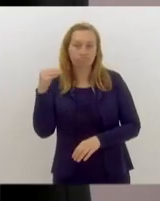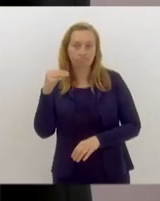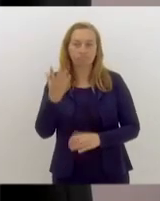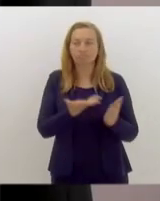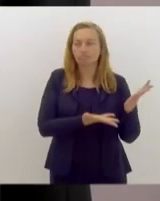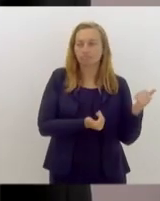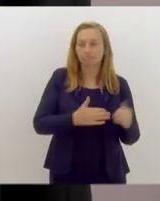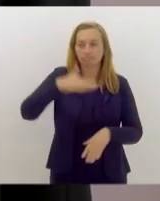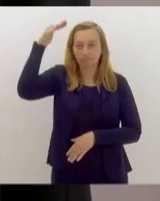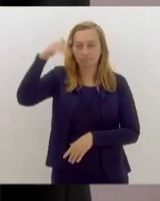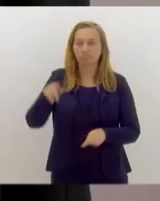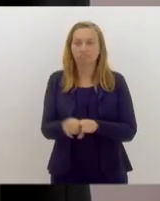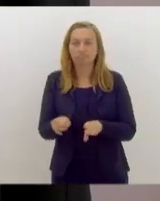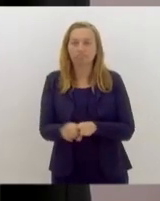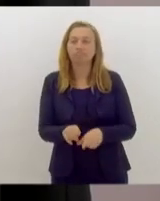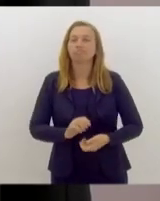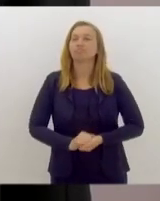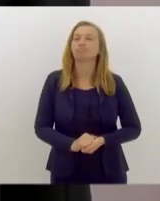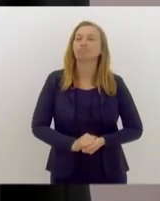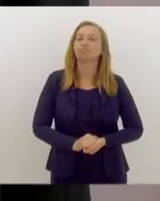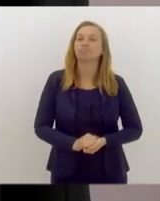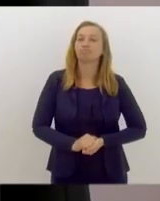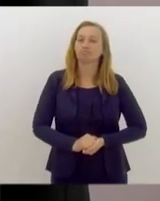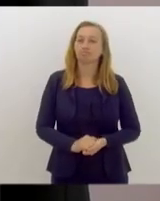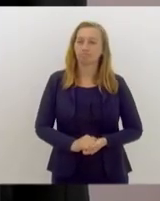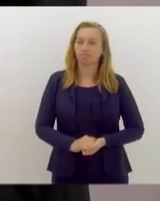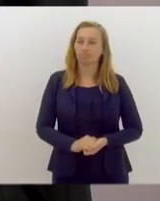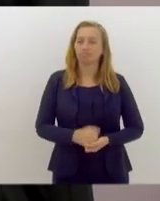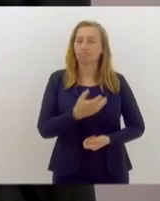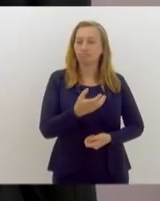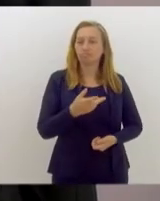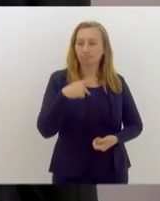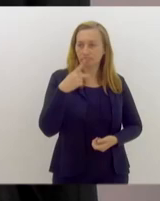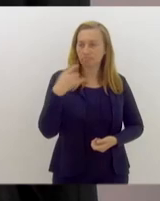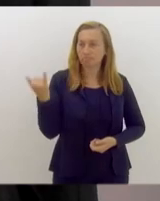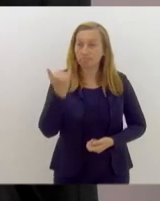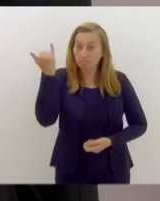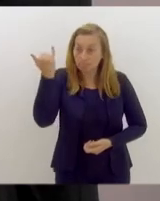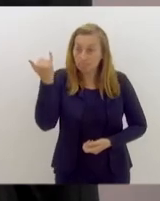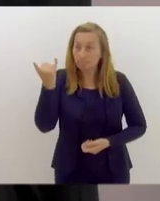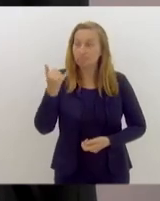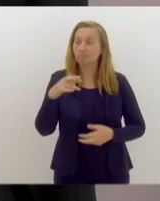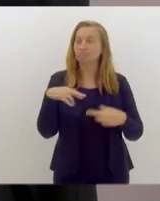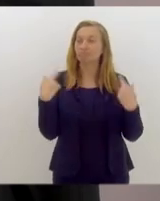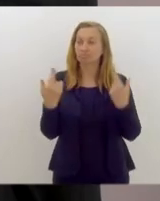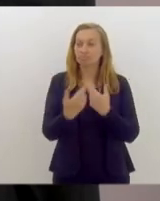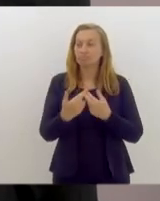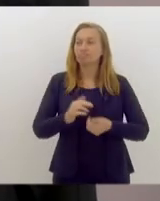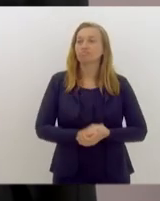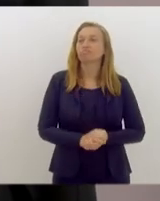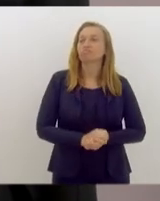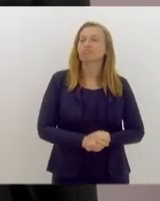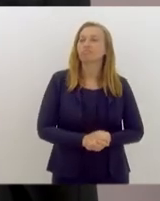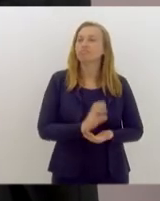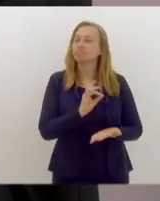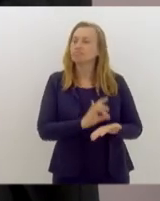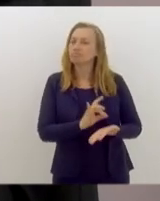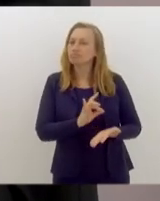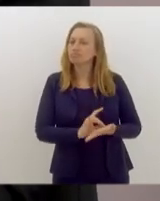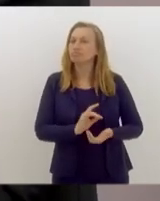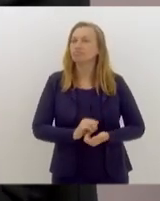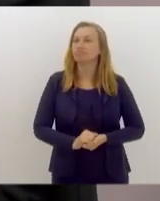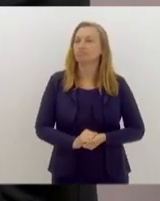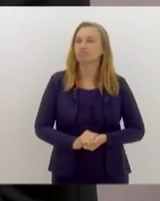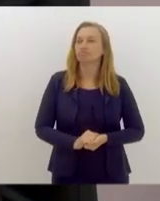também. Eu quero falar da importância dessa audiência, porque, na verdade, abre